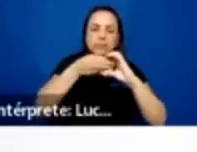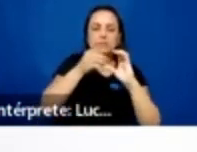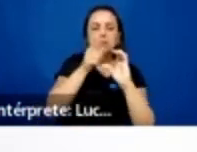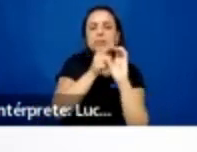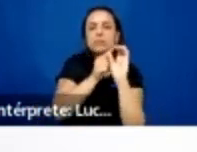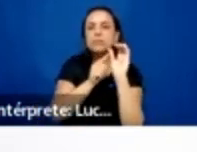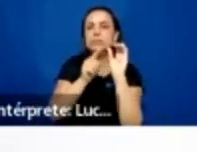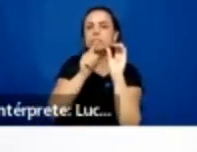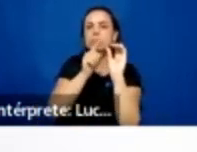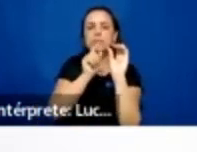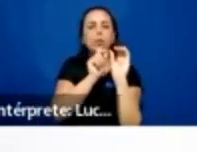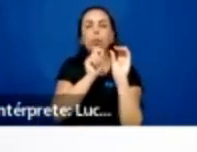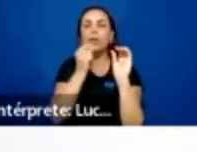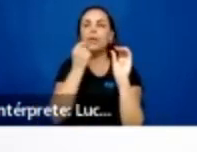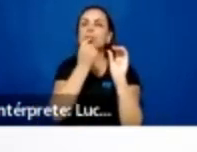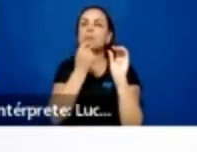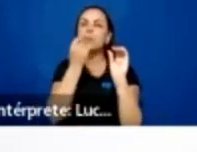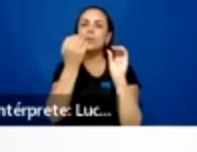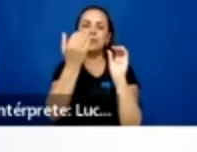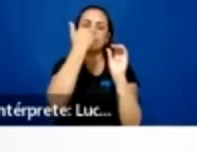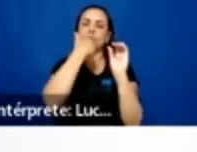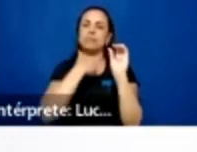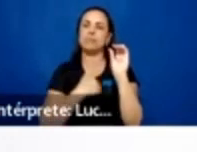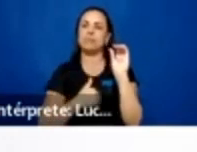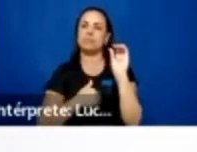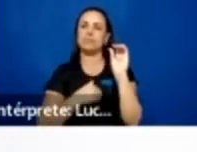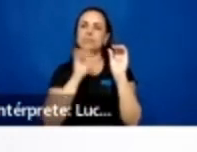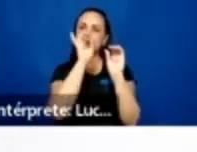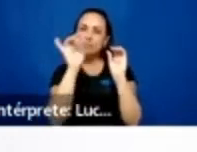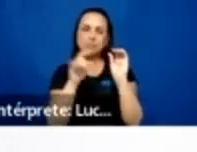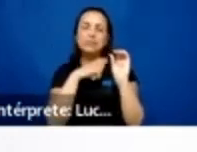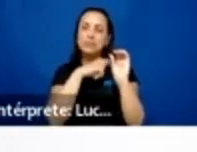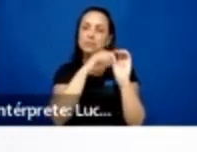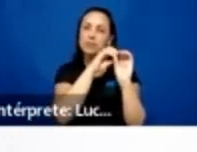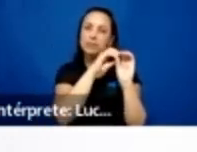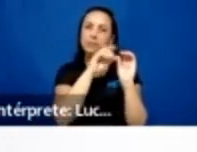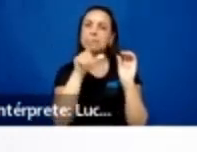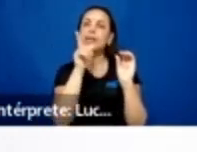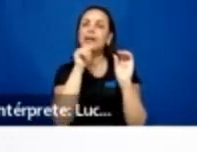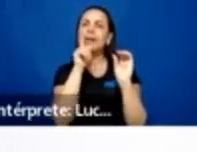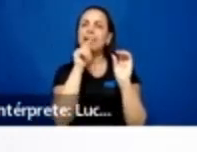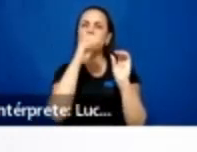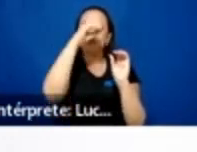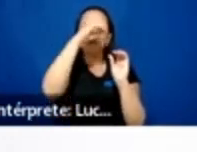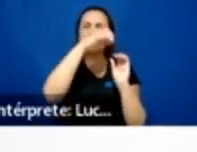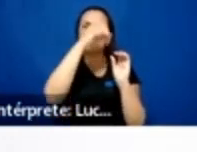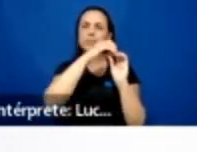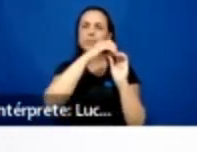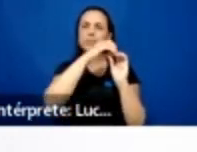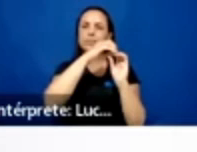tratamento magnético. Está aqui. Tem os famosos clusters ou cachos. Isso